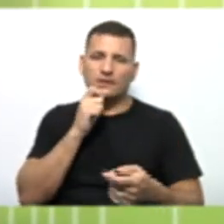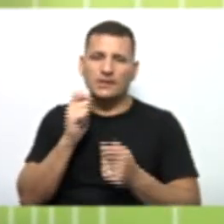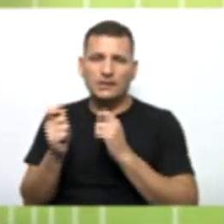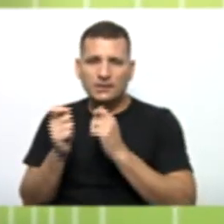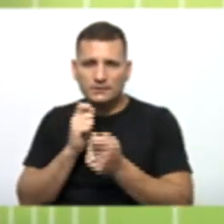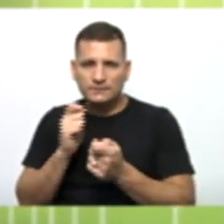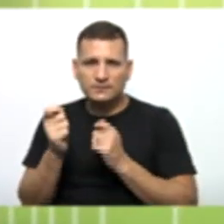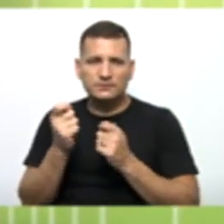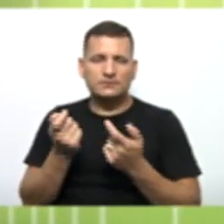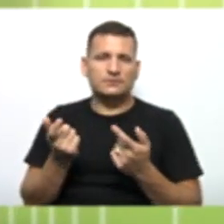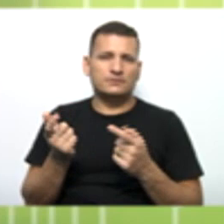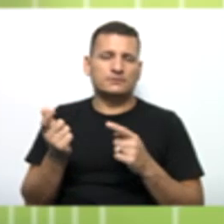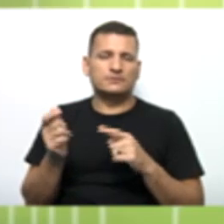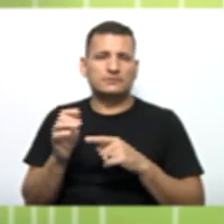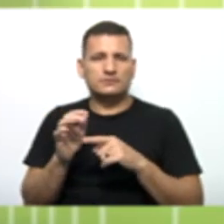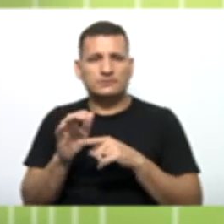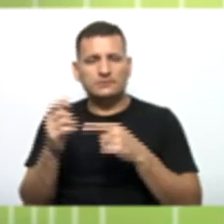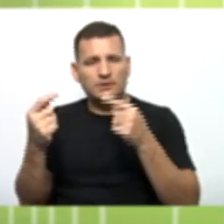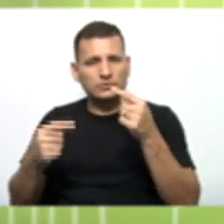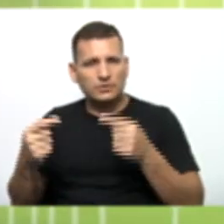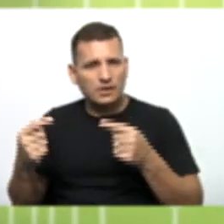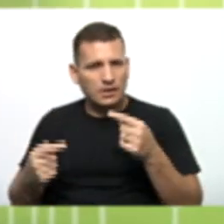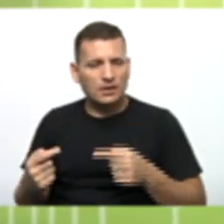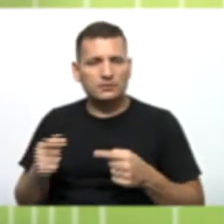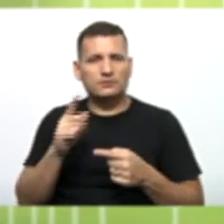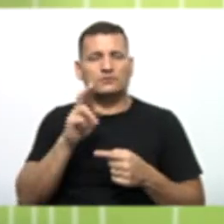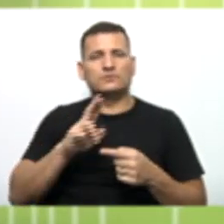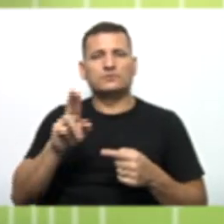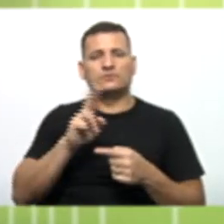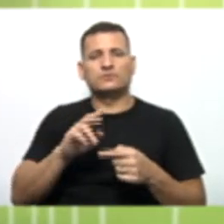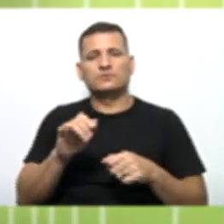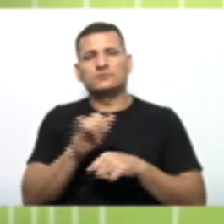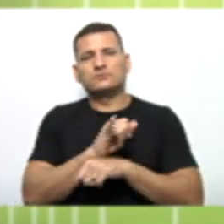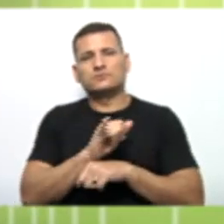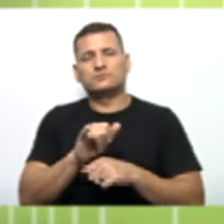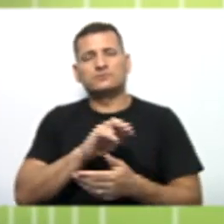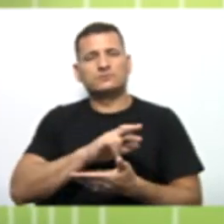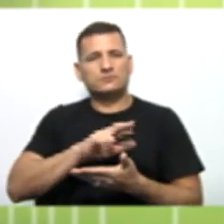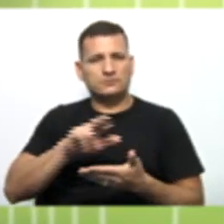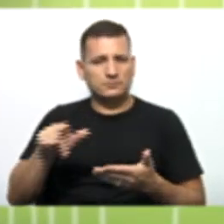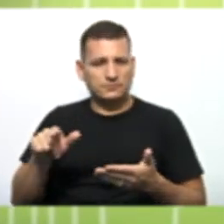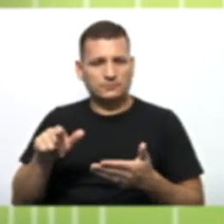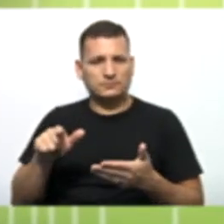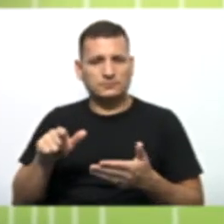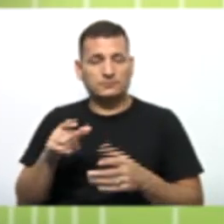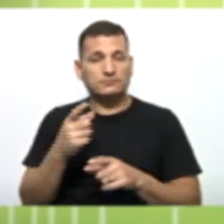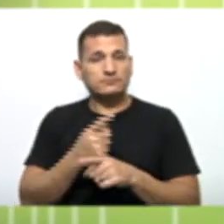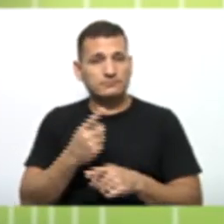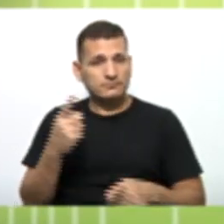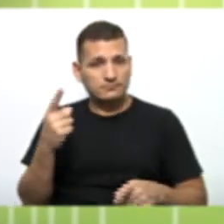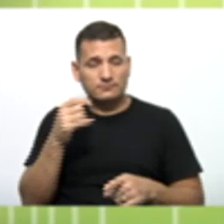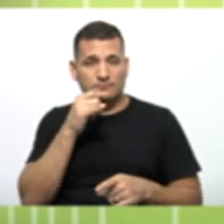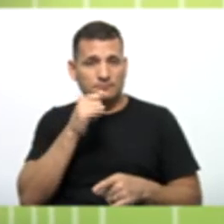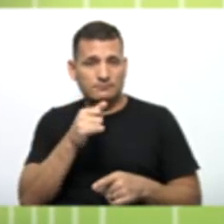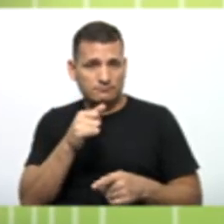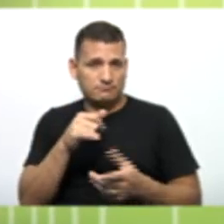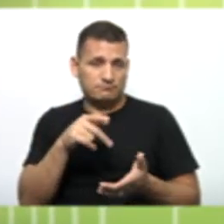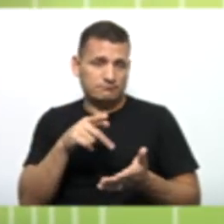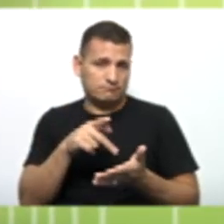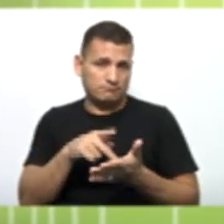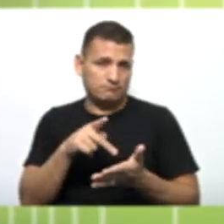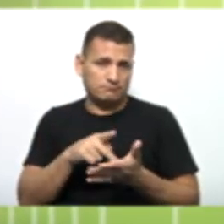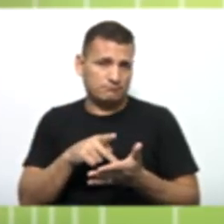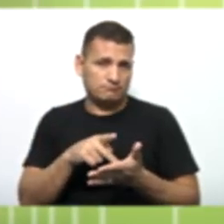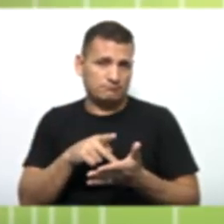entrevista, na fase de questionário, onde você utilizou várias técnicas para fazer esse levantamento, identificar se realmente não foi esse, né?